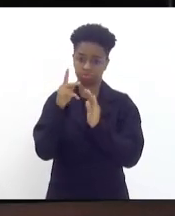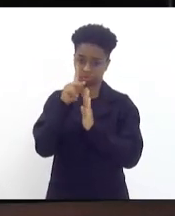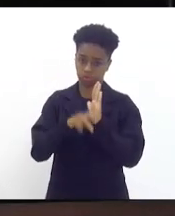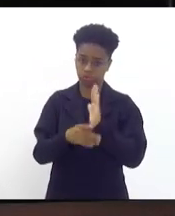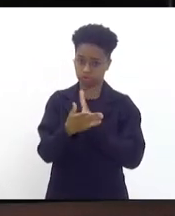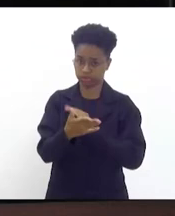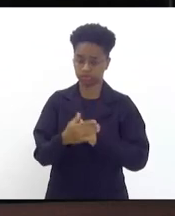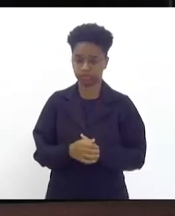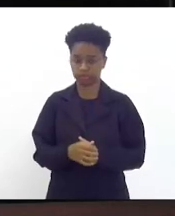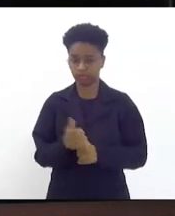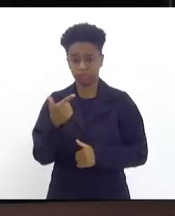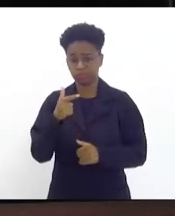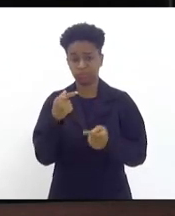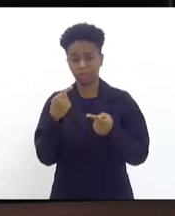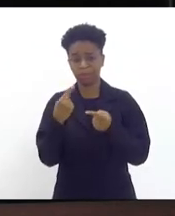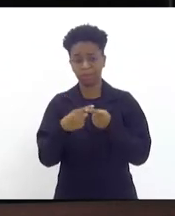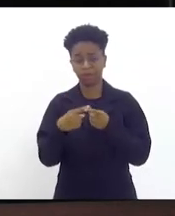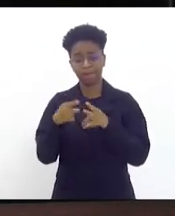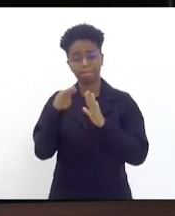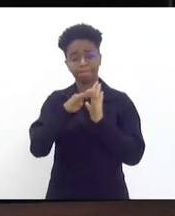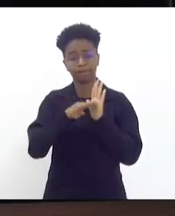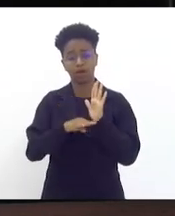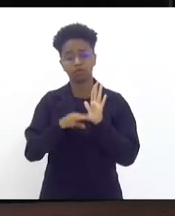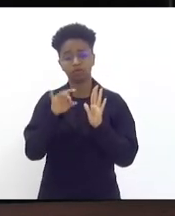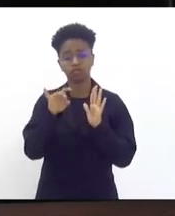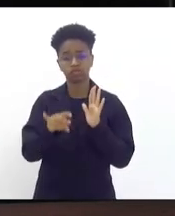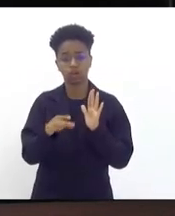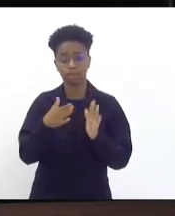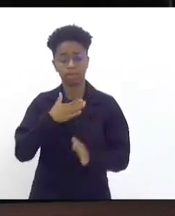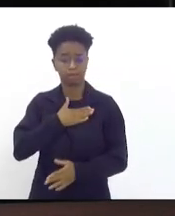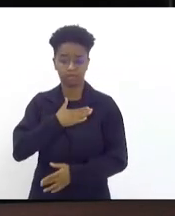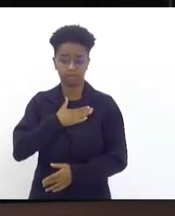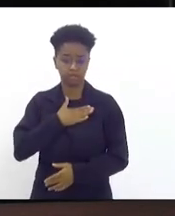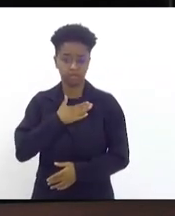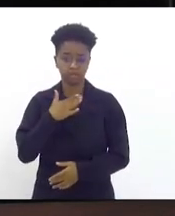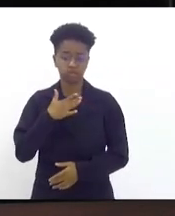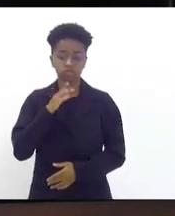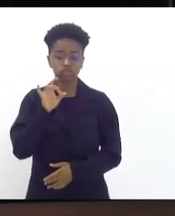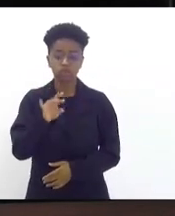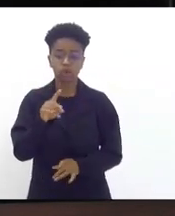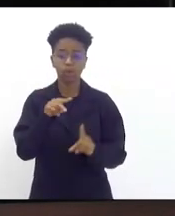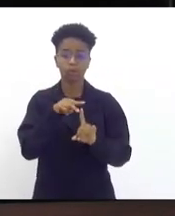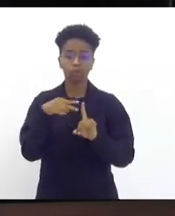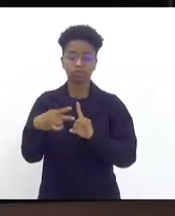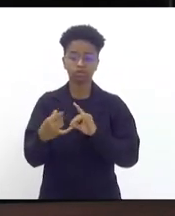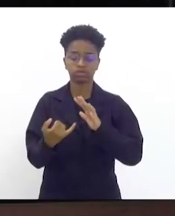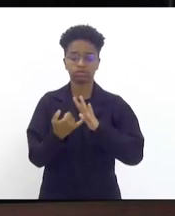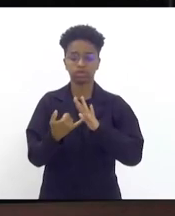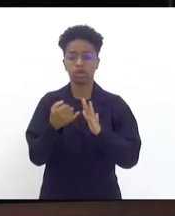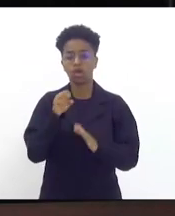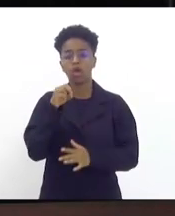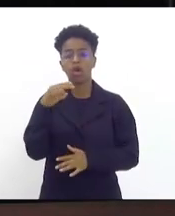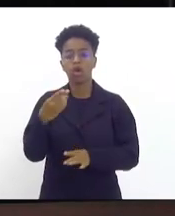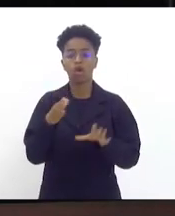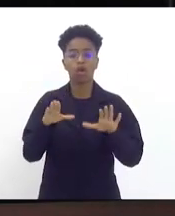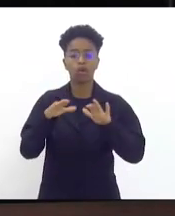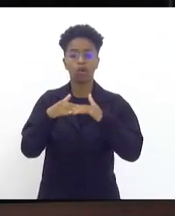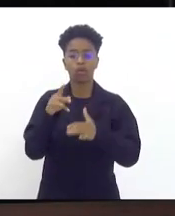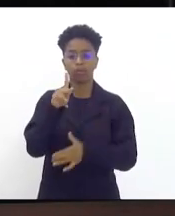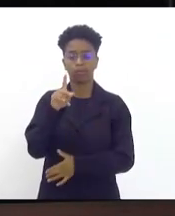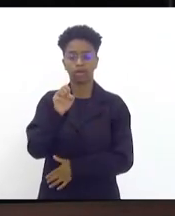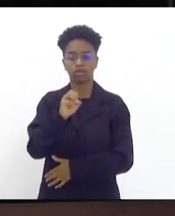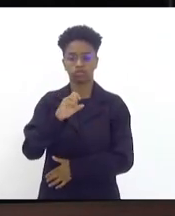não há porque ser uma pauta apenas do Josemar do ponto de vista institucional ou ser da bancada do pessoal